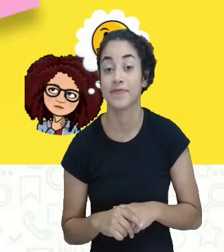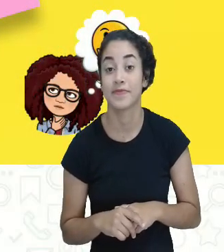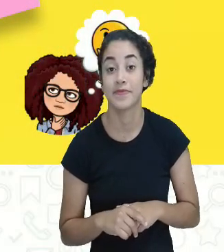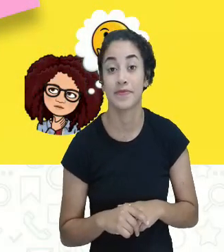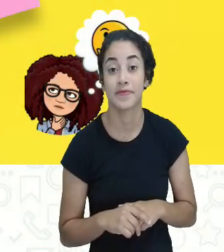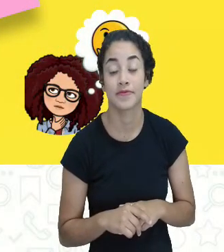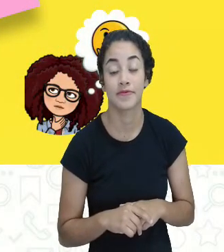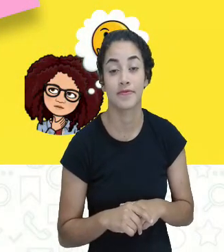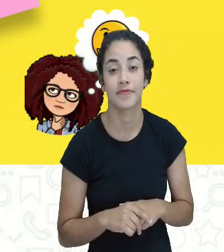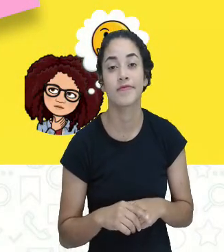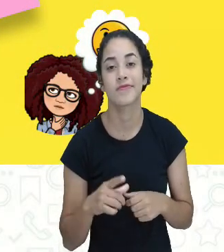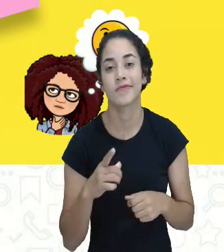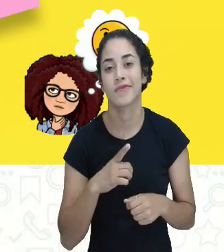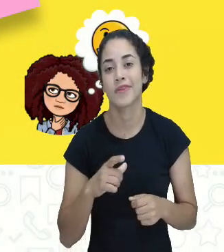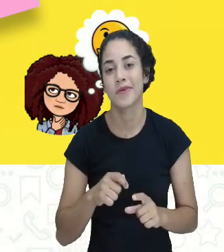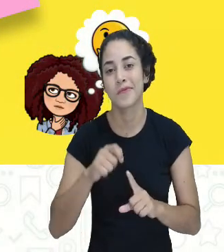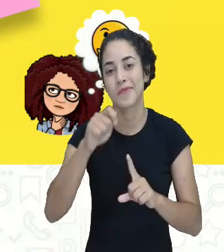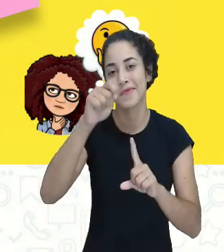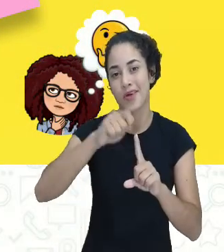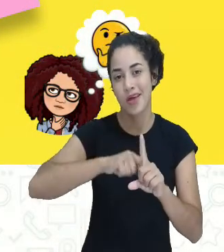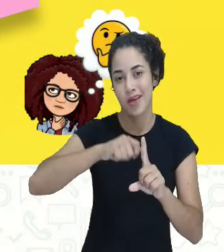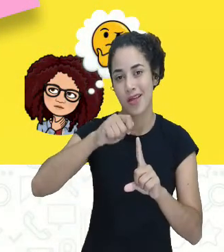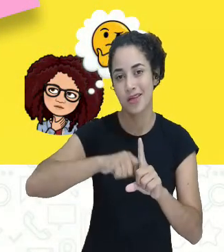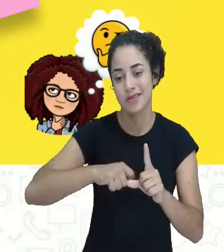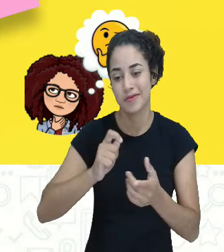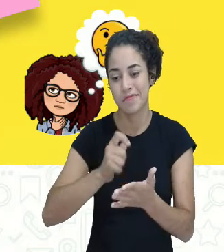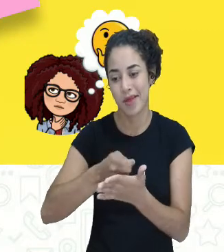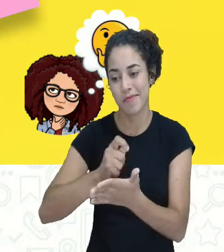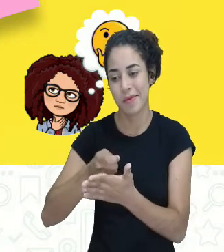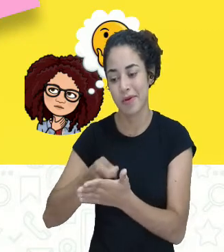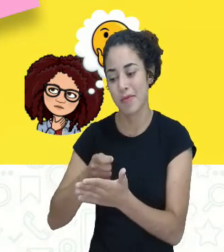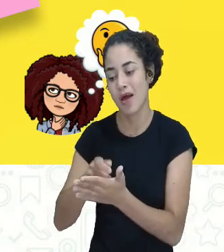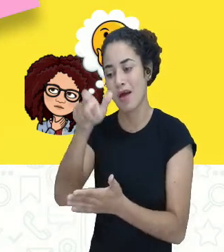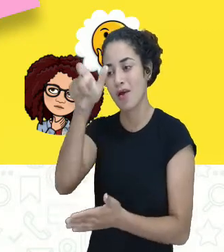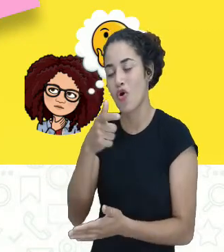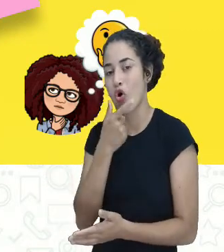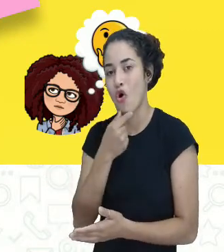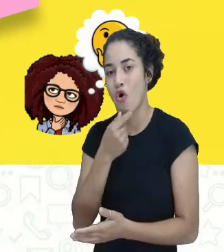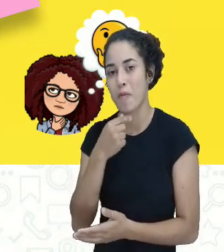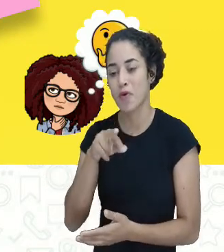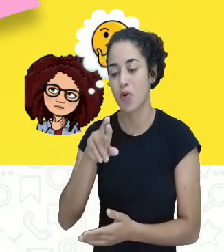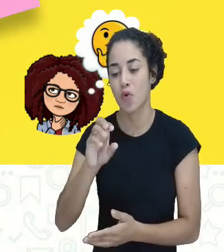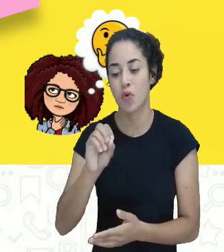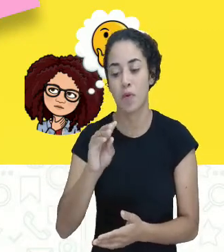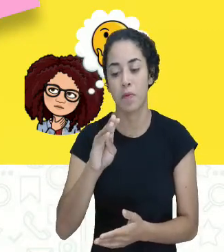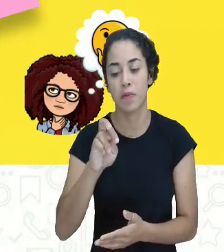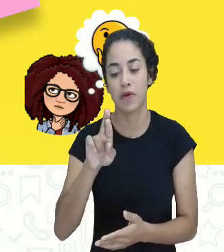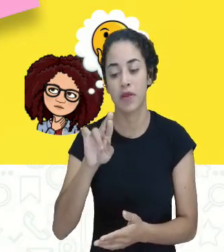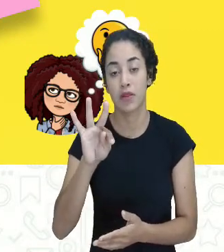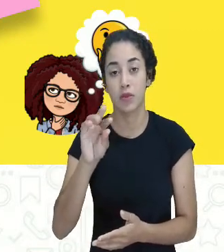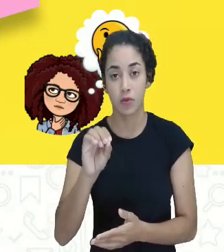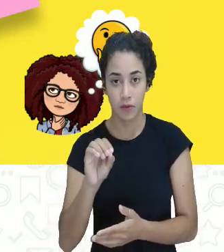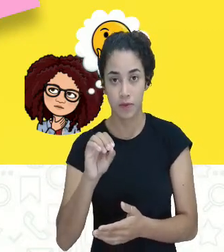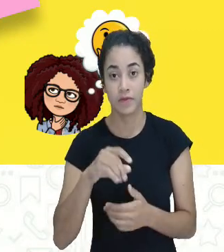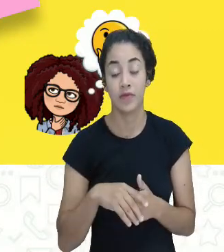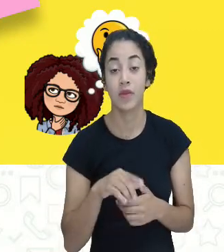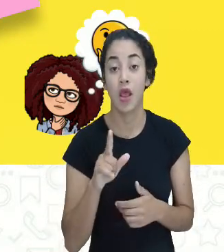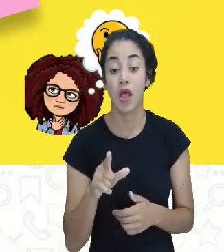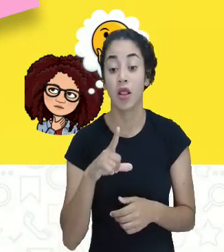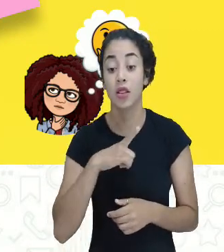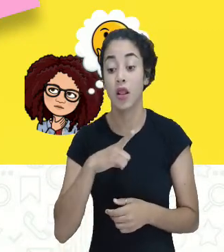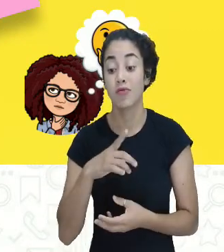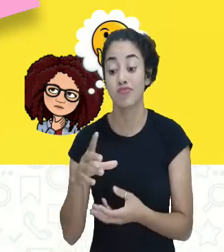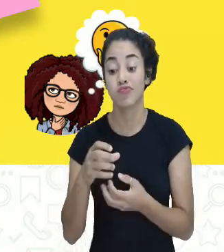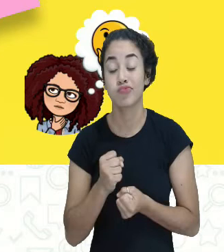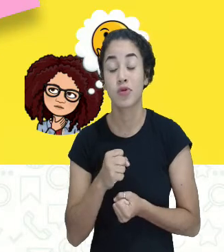os rendimentos mensais de Roberto, que são 2 salários mínimos, certo? Ou seja,